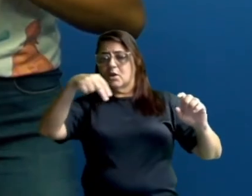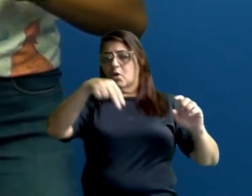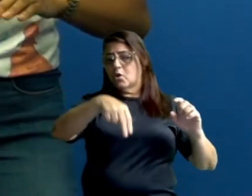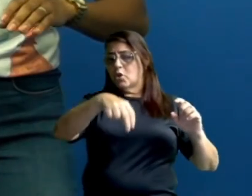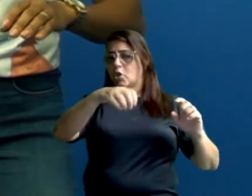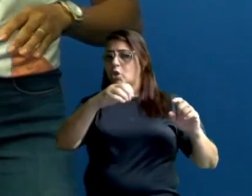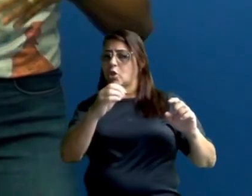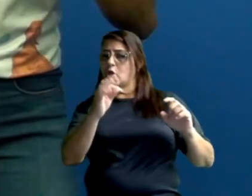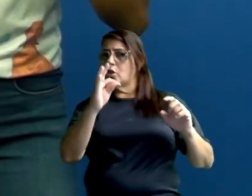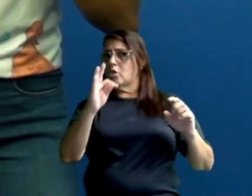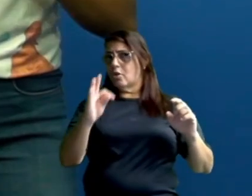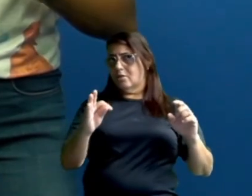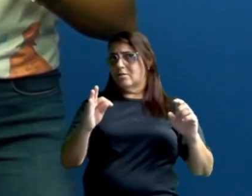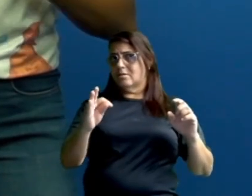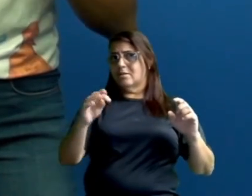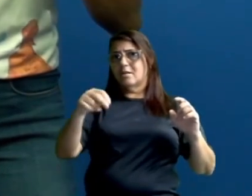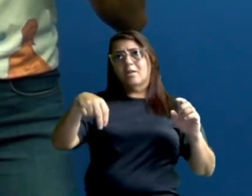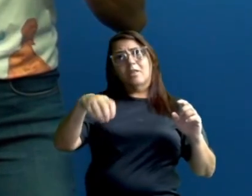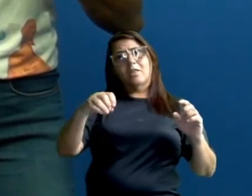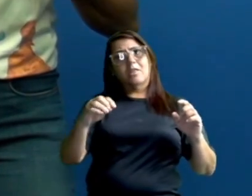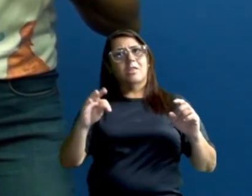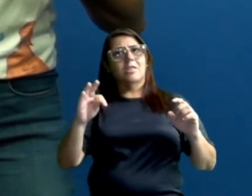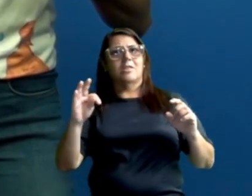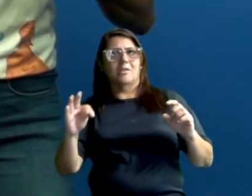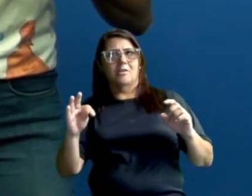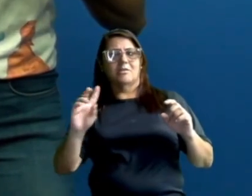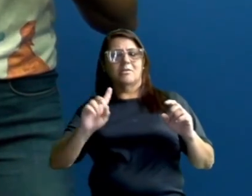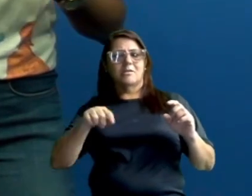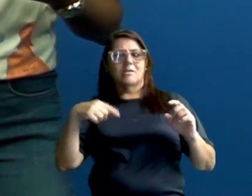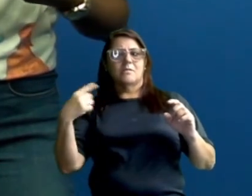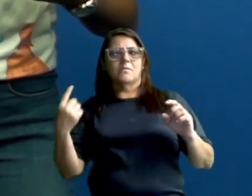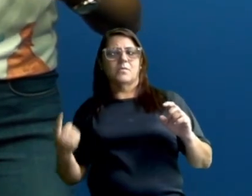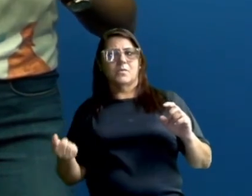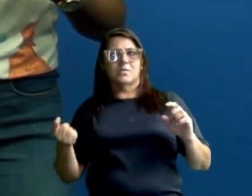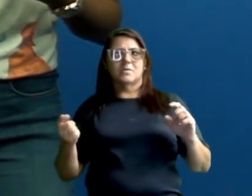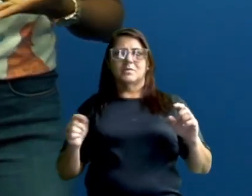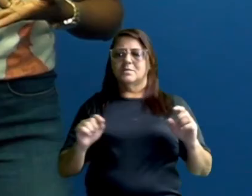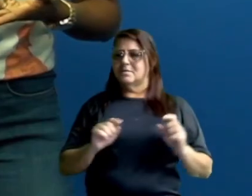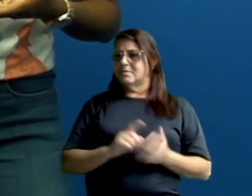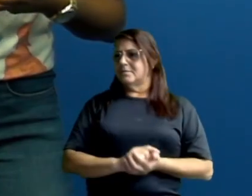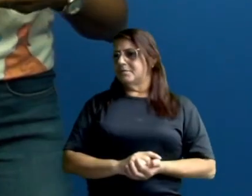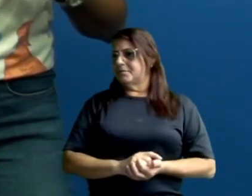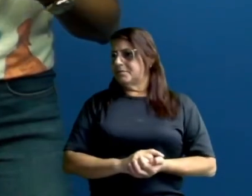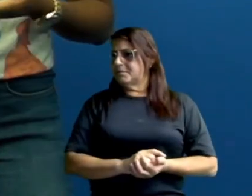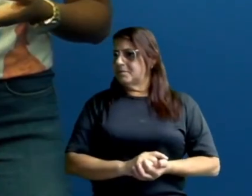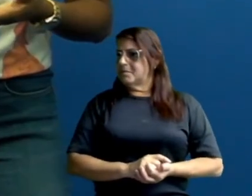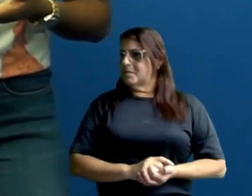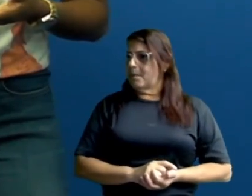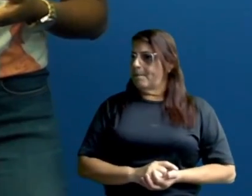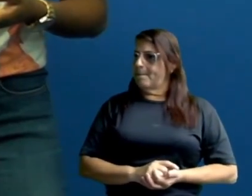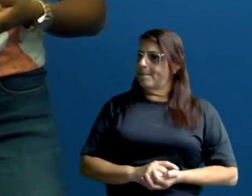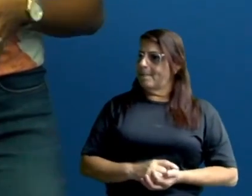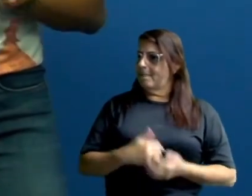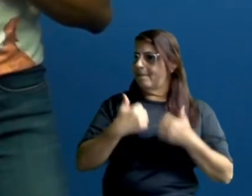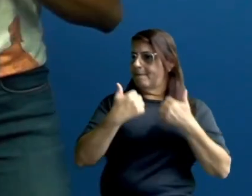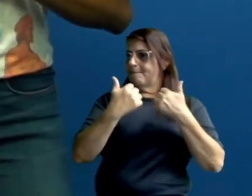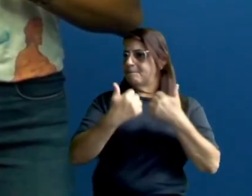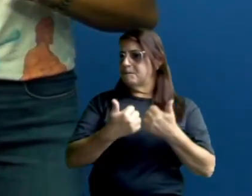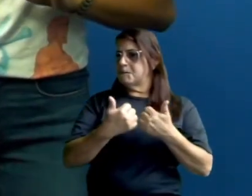negar, simples. Not, depois de am, depois de is, depois de are.